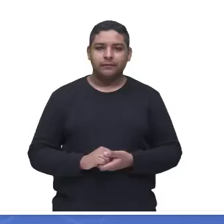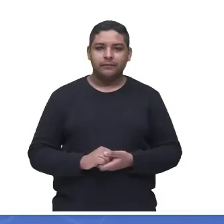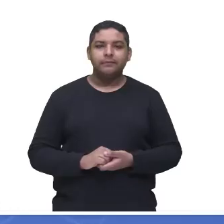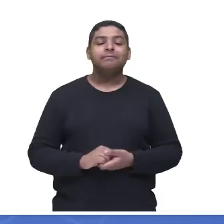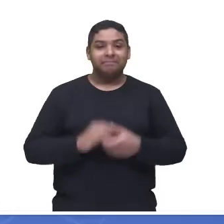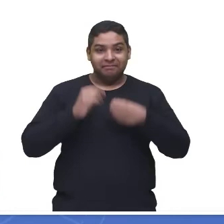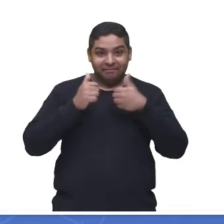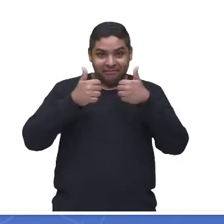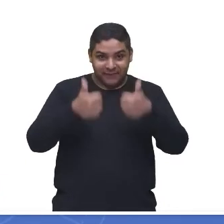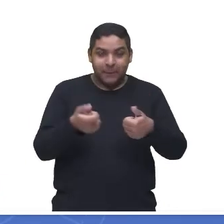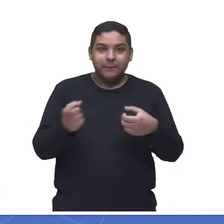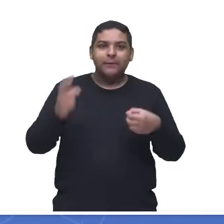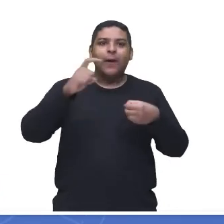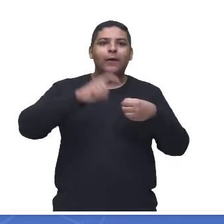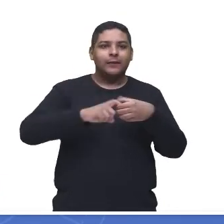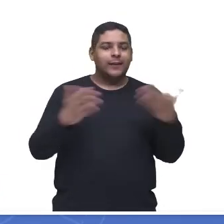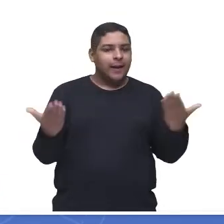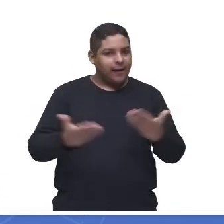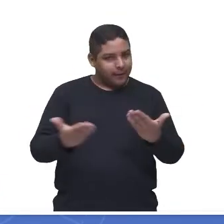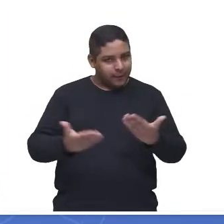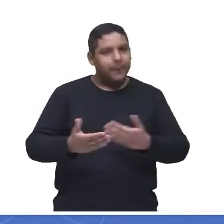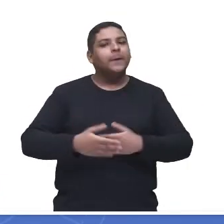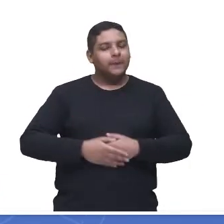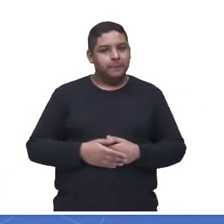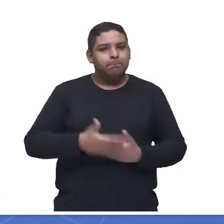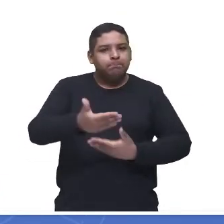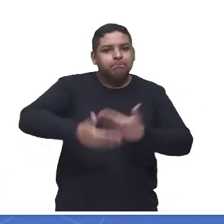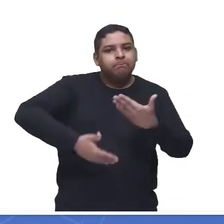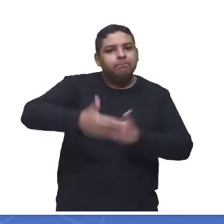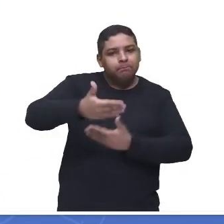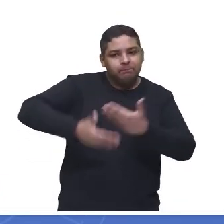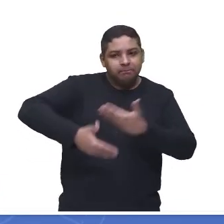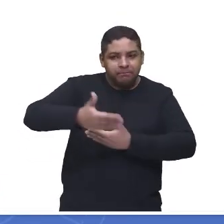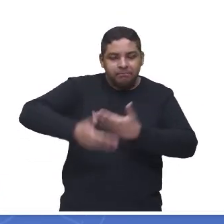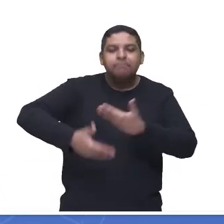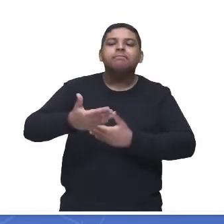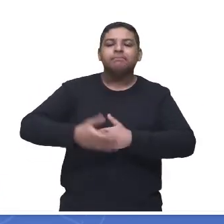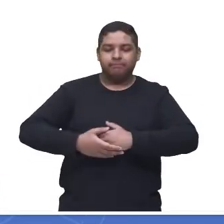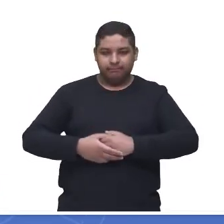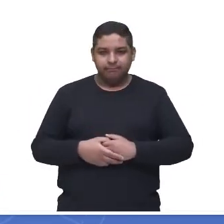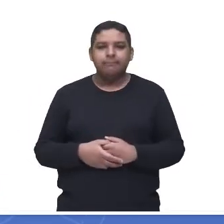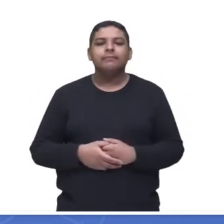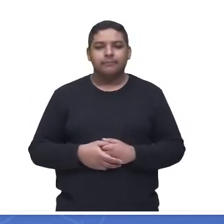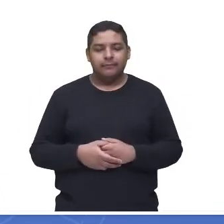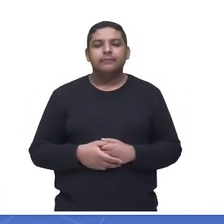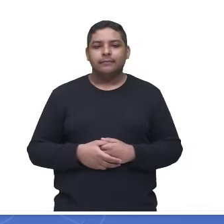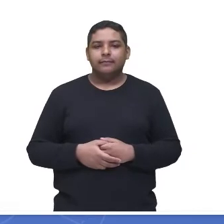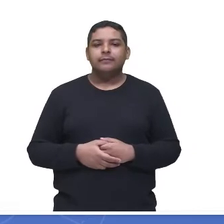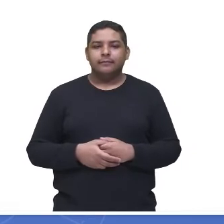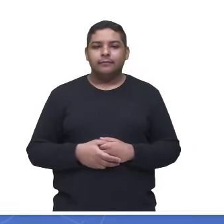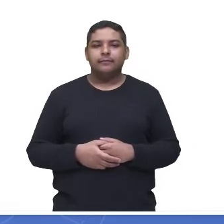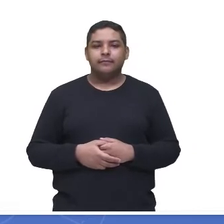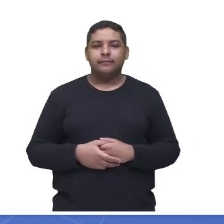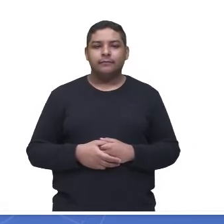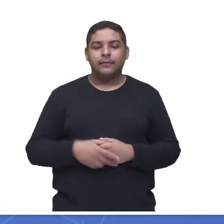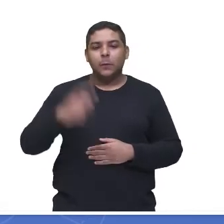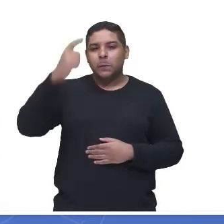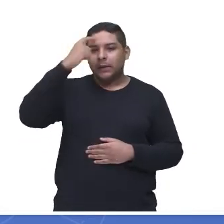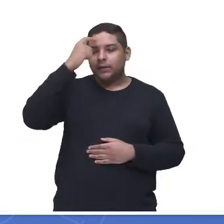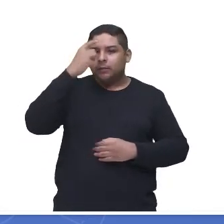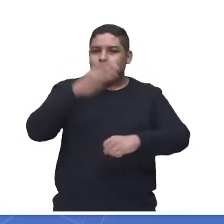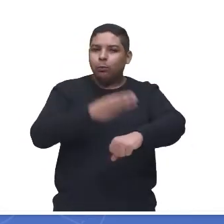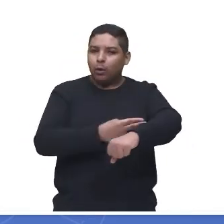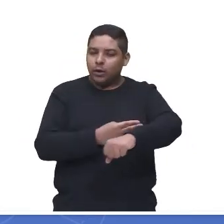Muito bem, então voltando, né, para a nossa interatividade, nós estamos aí trabalhando esse pensamento moderno. É um